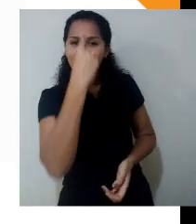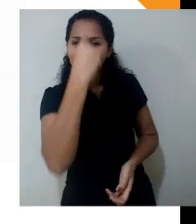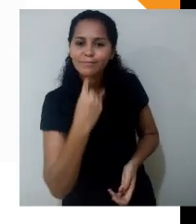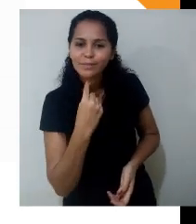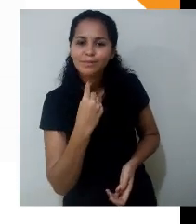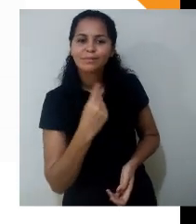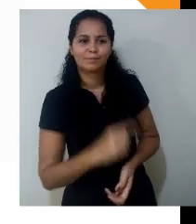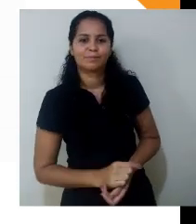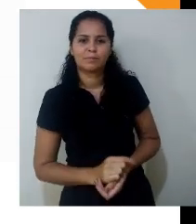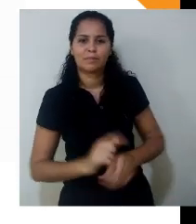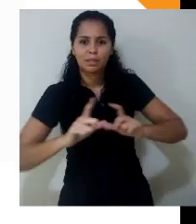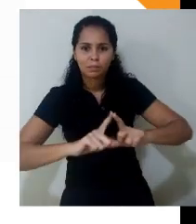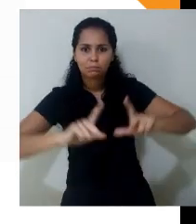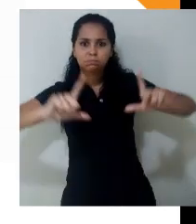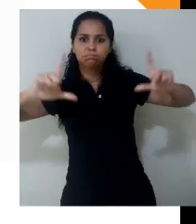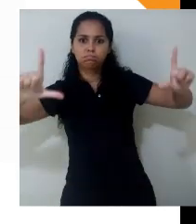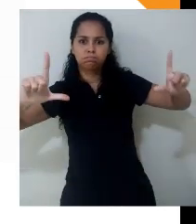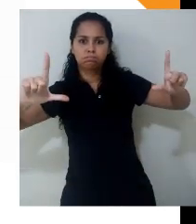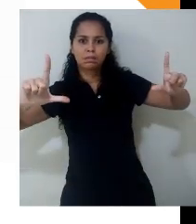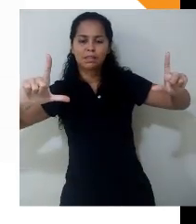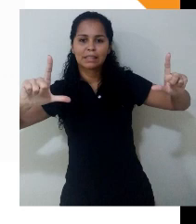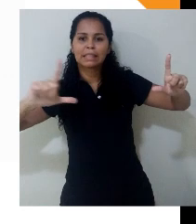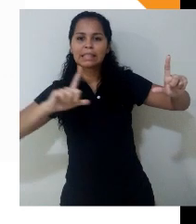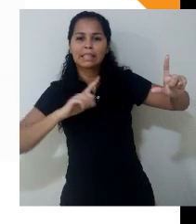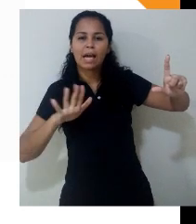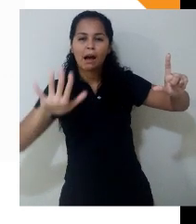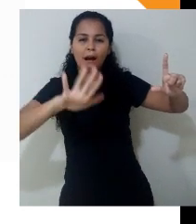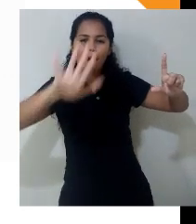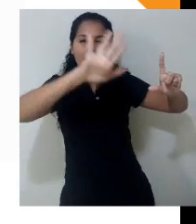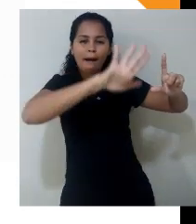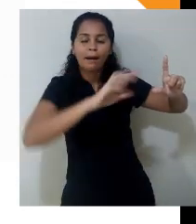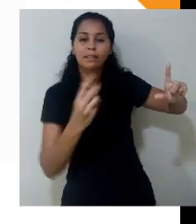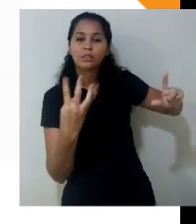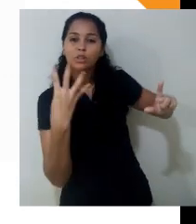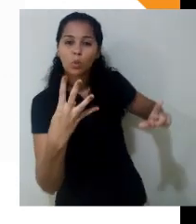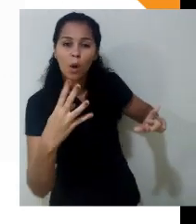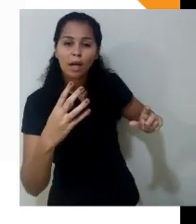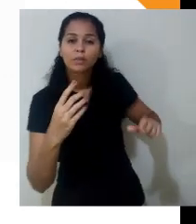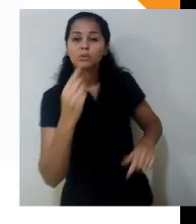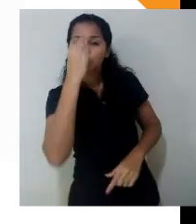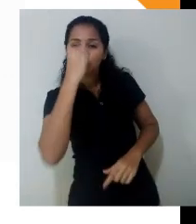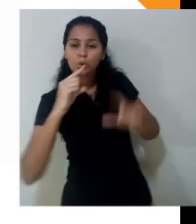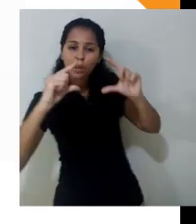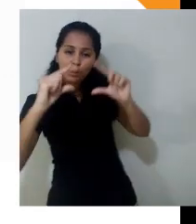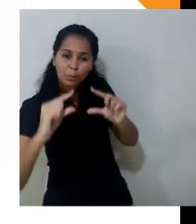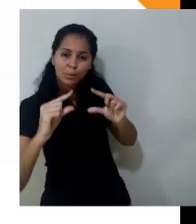é grandona e ocupa a mesma área de 4 figuras menores.